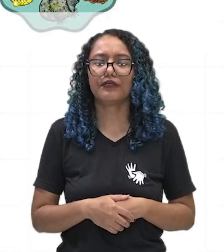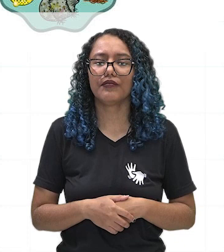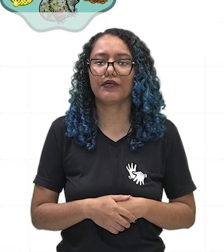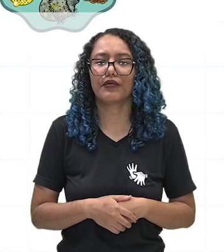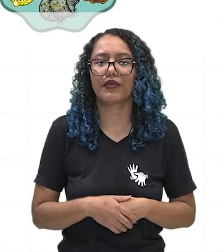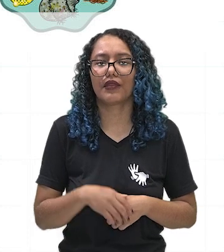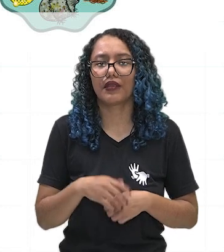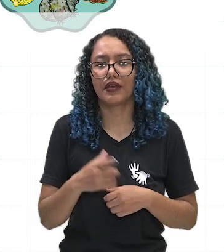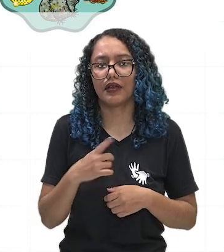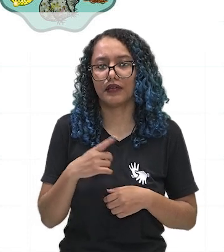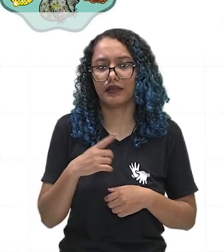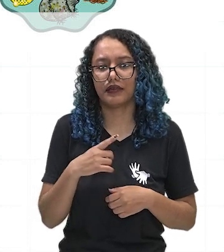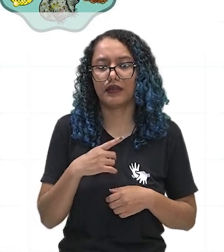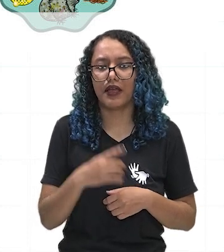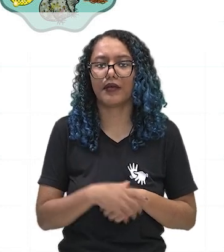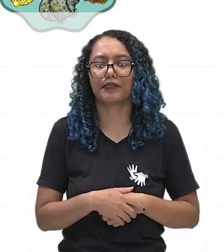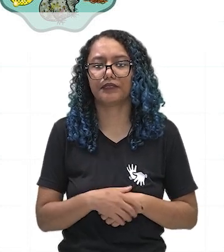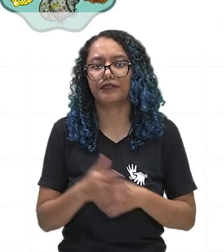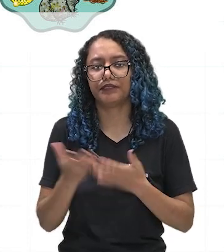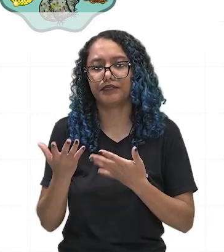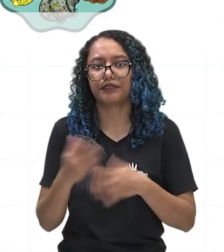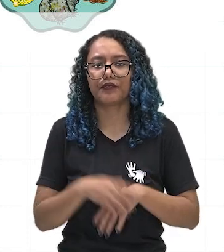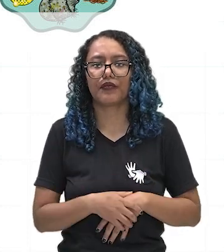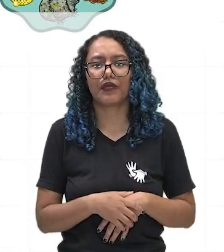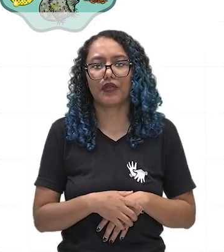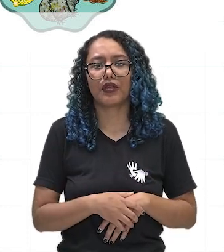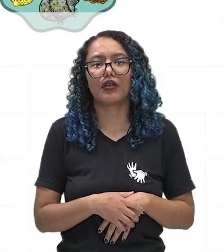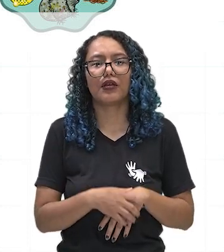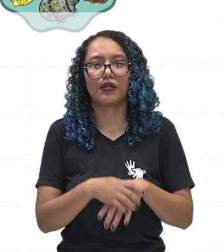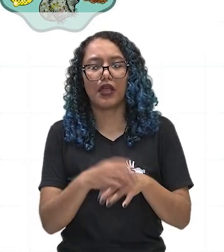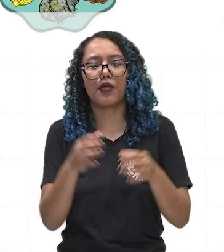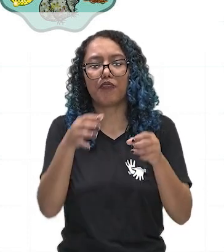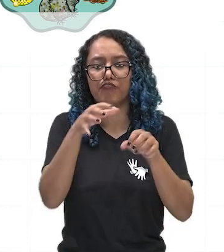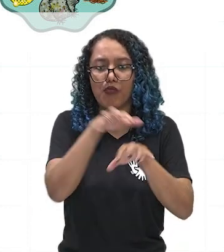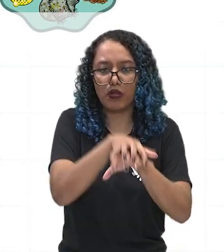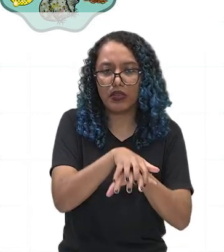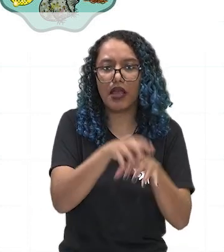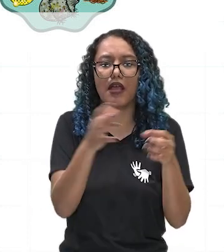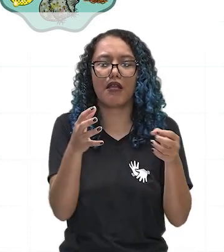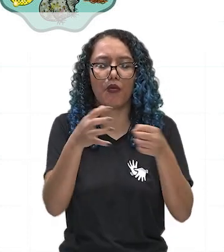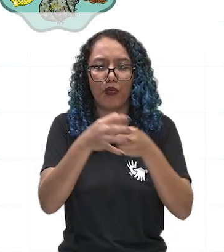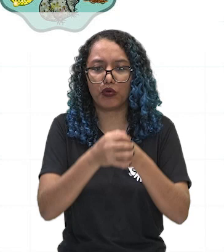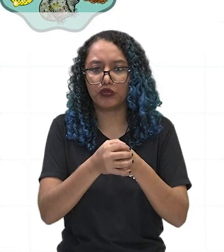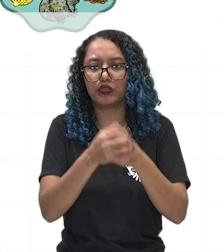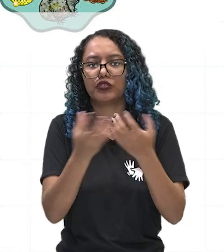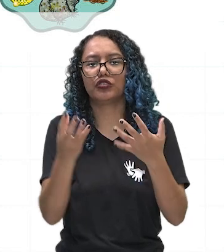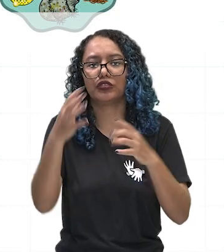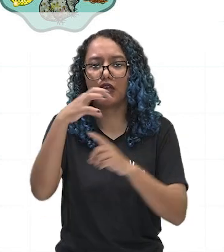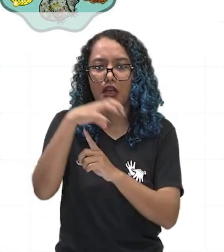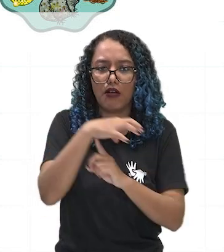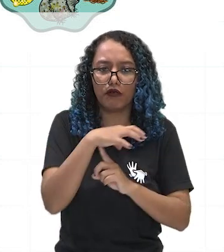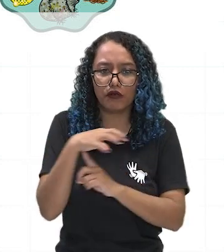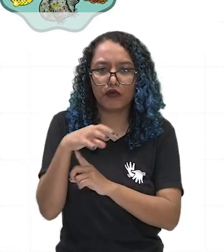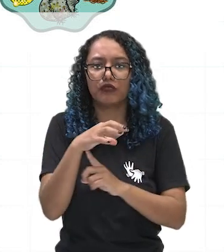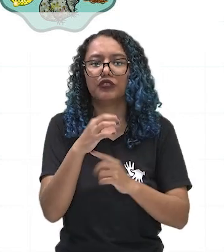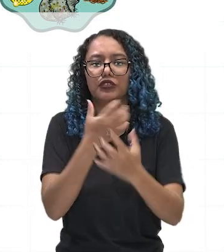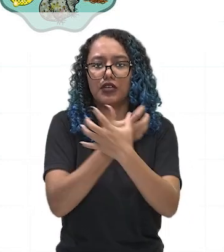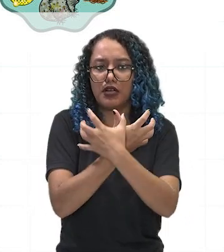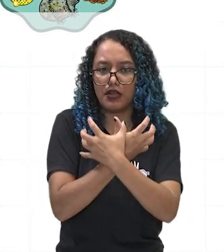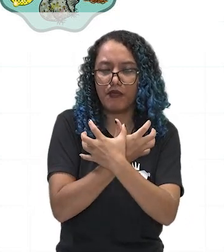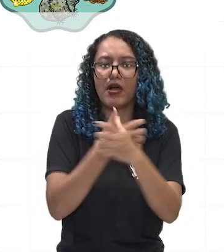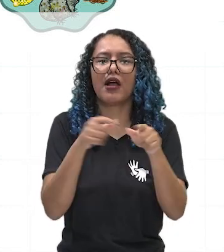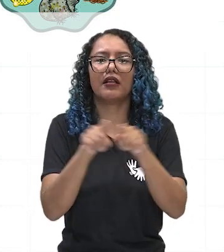criou, né, os seres vivos estão classificados em reino Monera, Protista, Fungi, Animalia